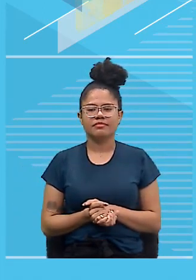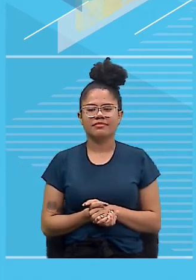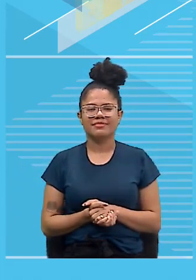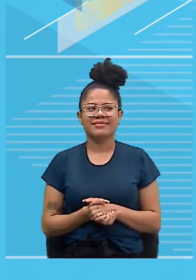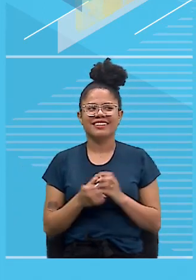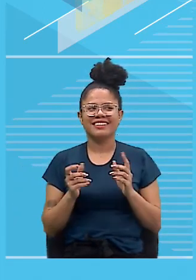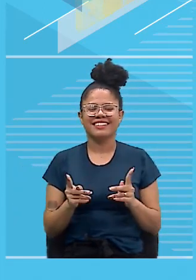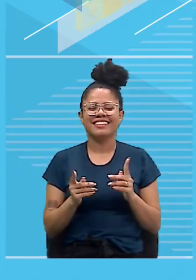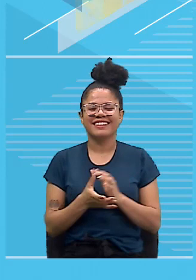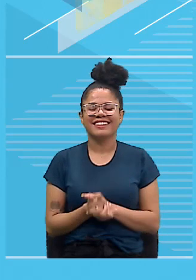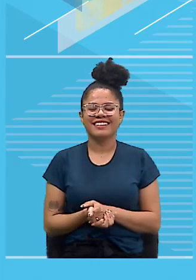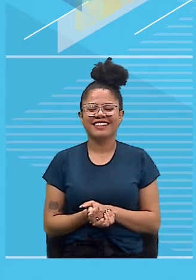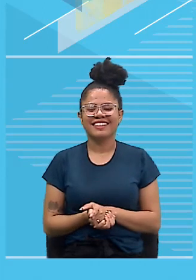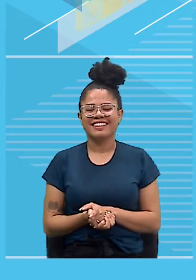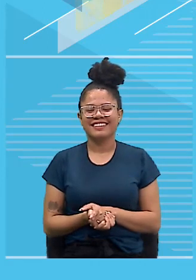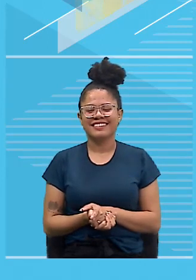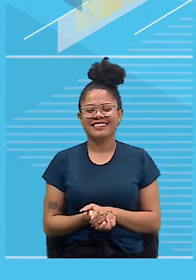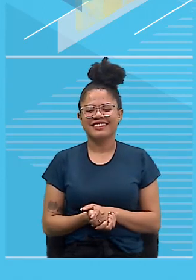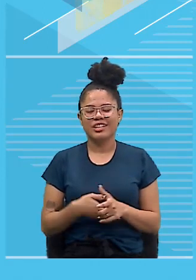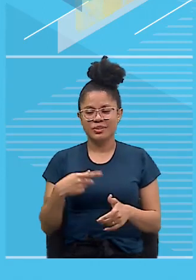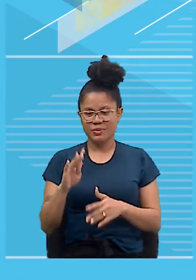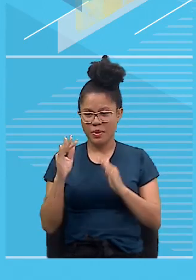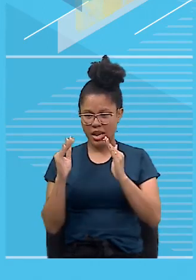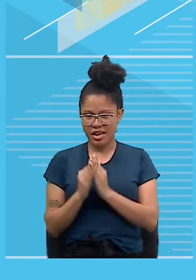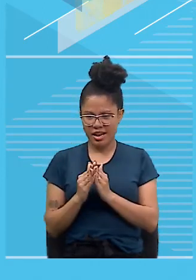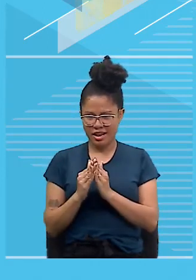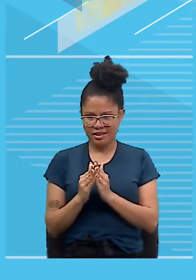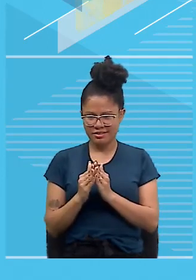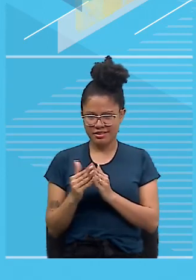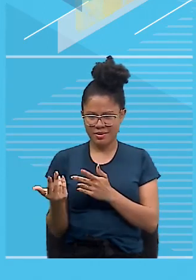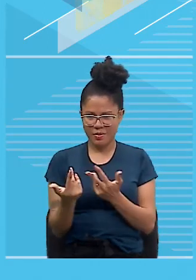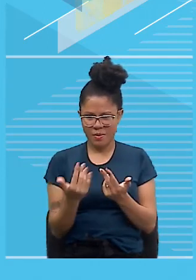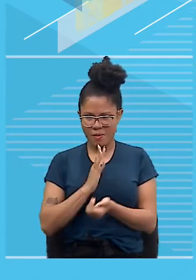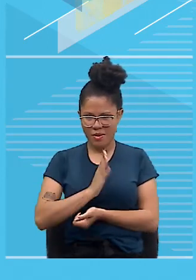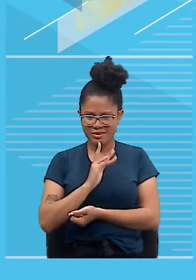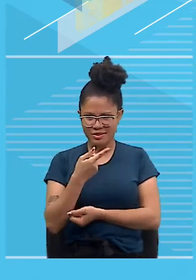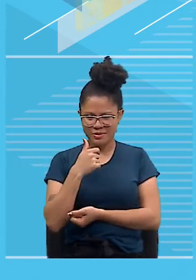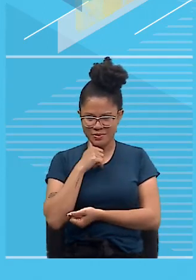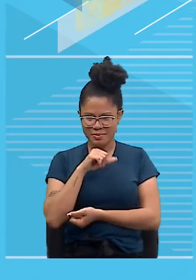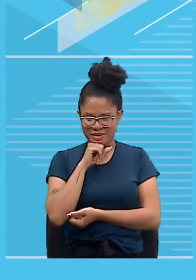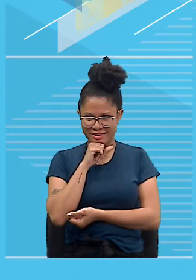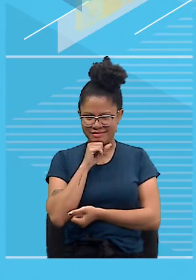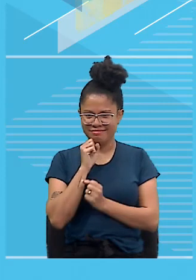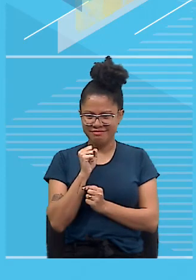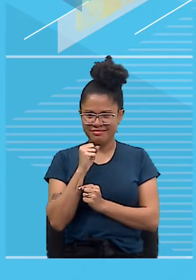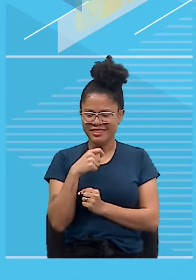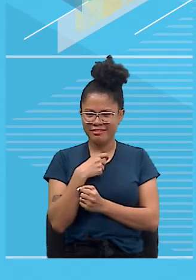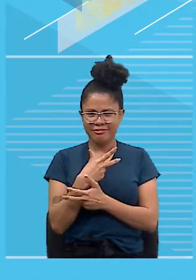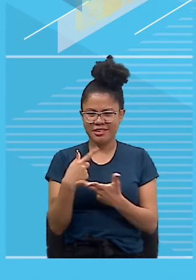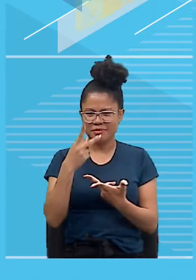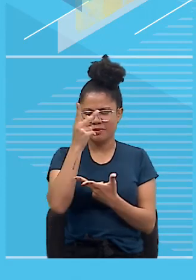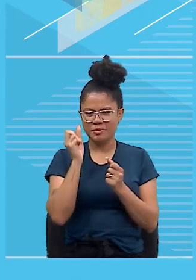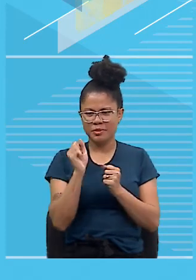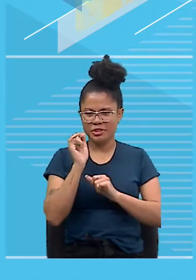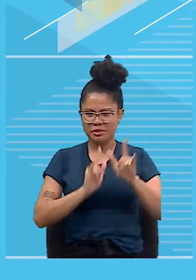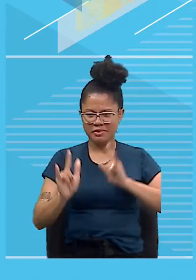ou coisa boa aqui em casa que nem um coração de mãe sempre cabe mais eu vou para uma farinhada dessa aí Adriana estado do Acre o